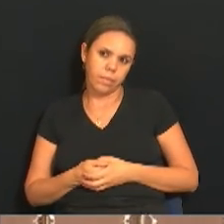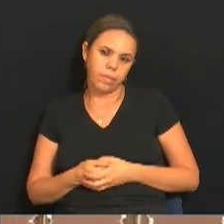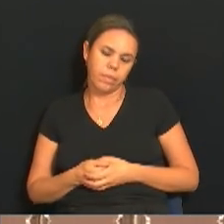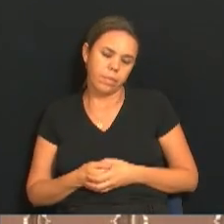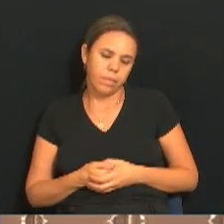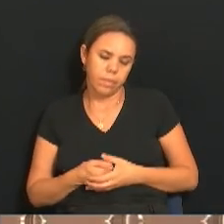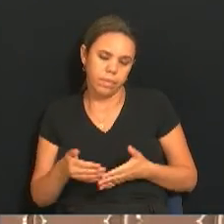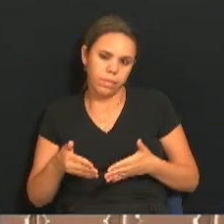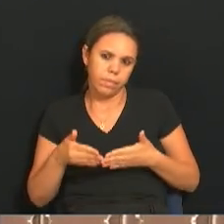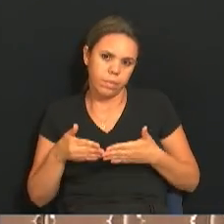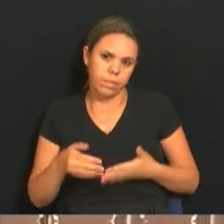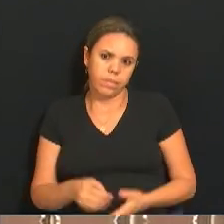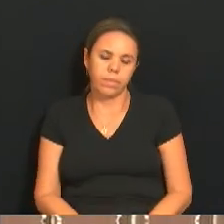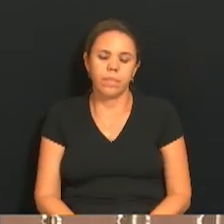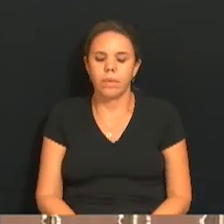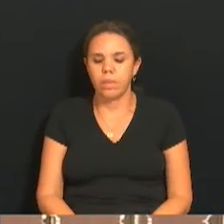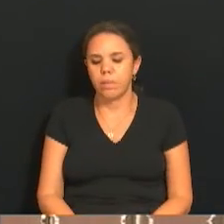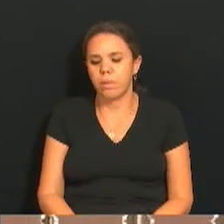favor, secretário.